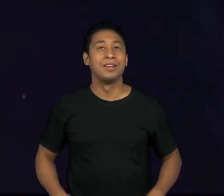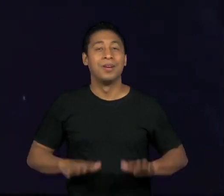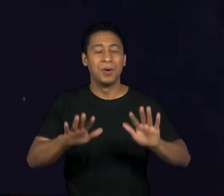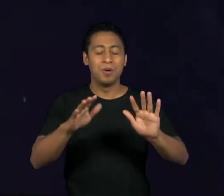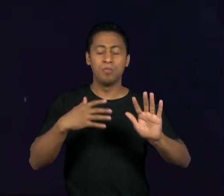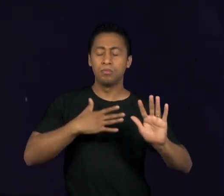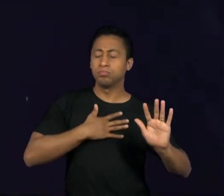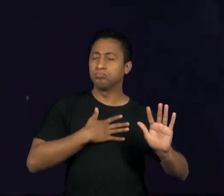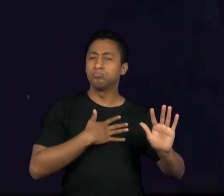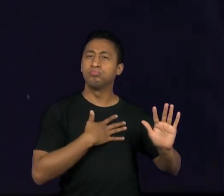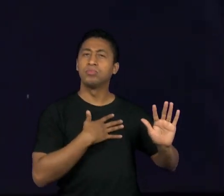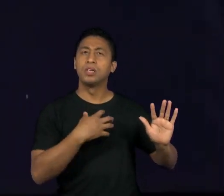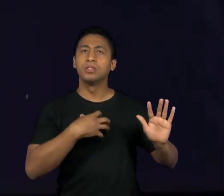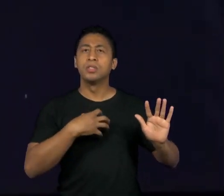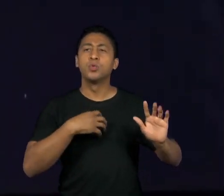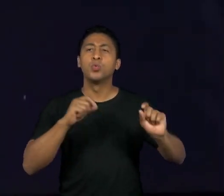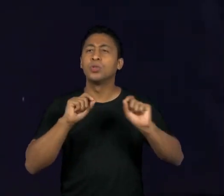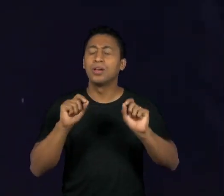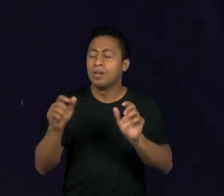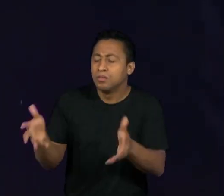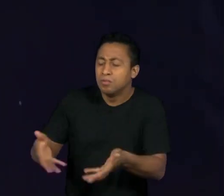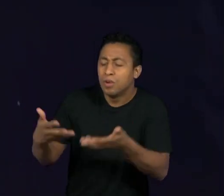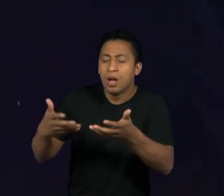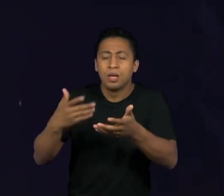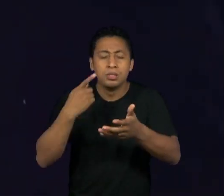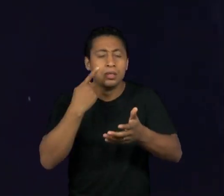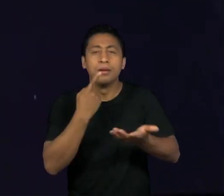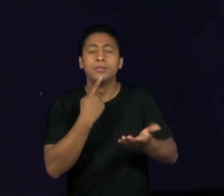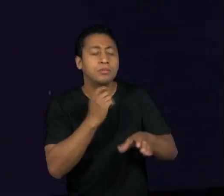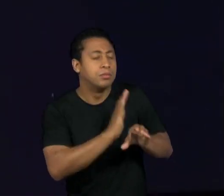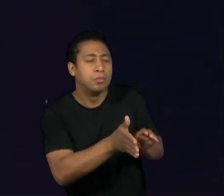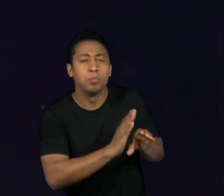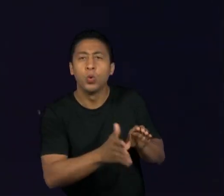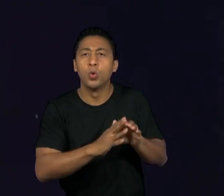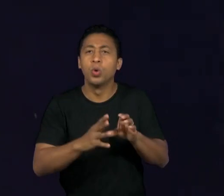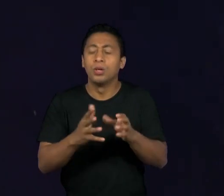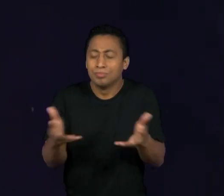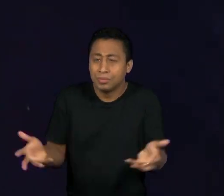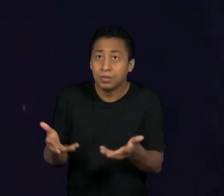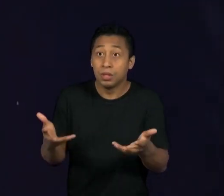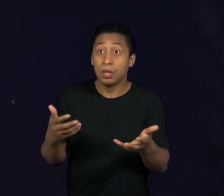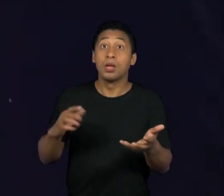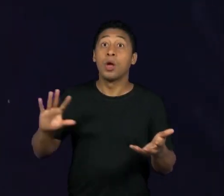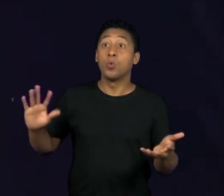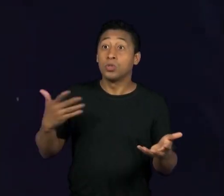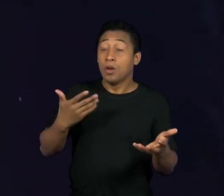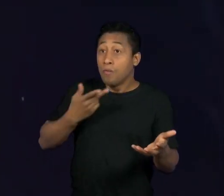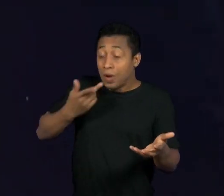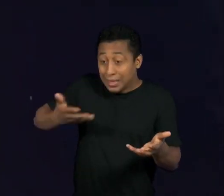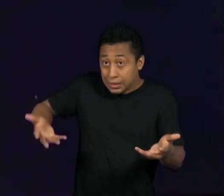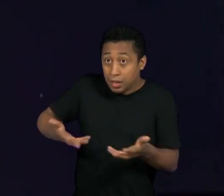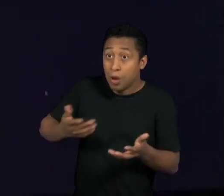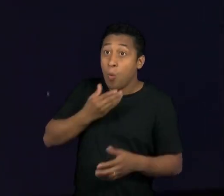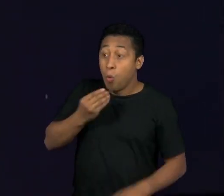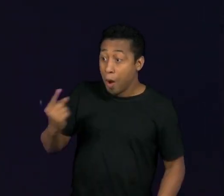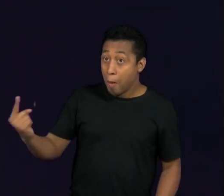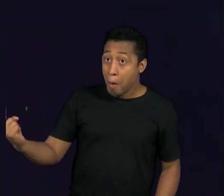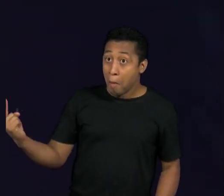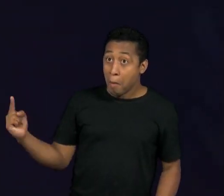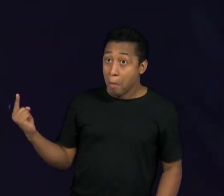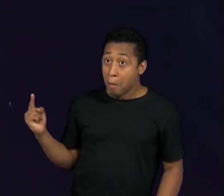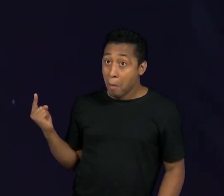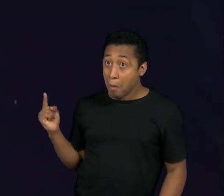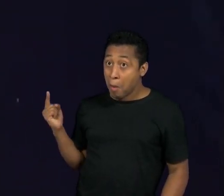E o alface, cebola, coentro. Mulher, quando eu disse coentro, o homem já afinhou.